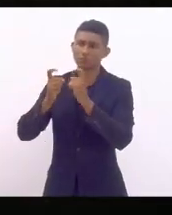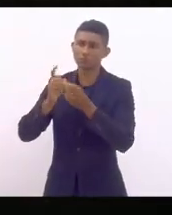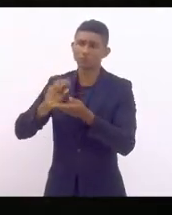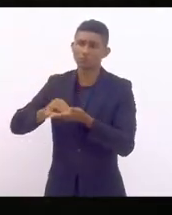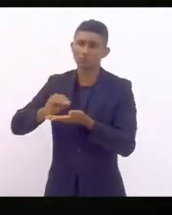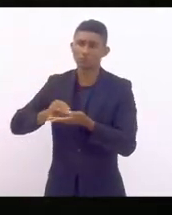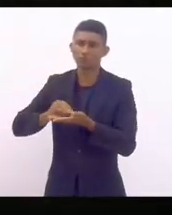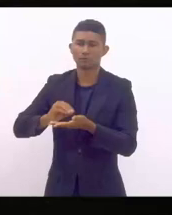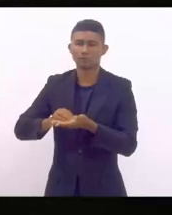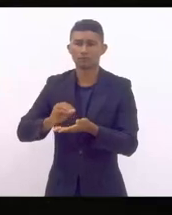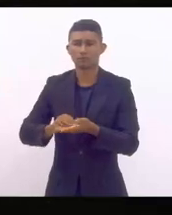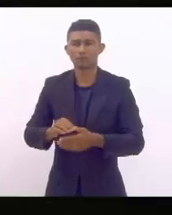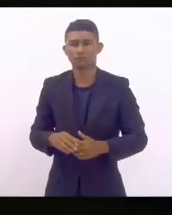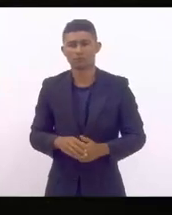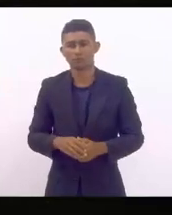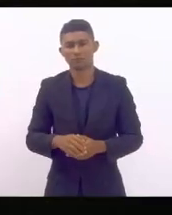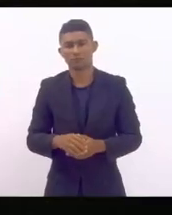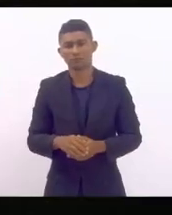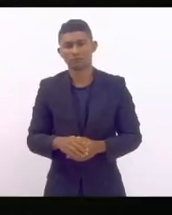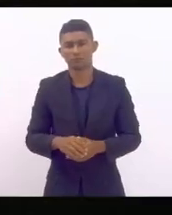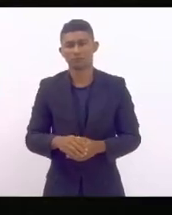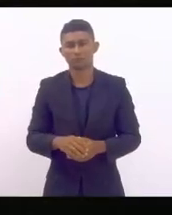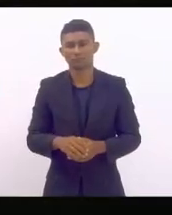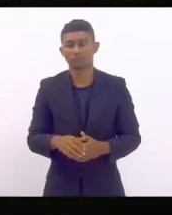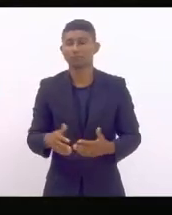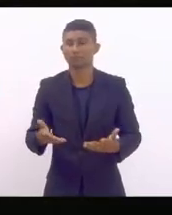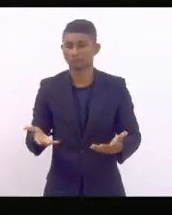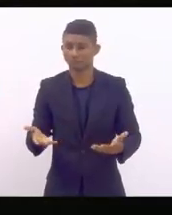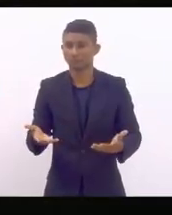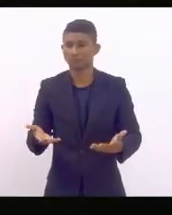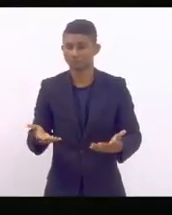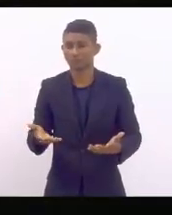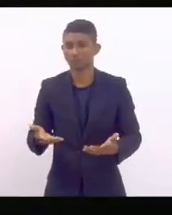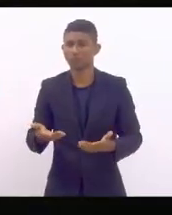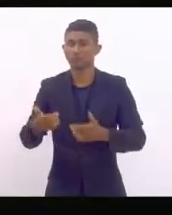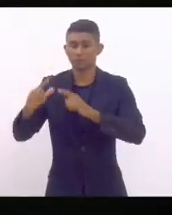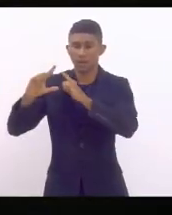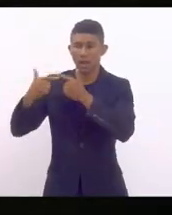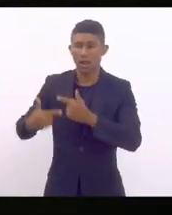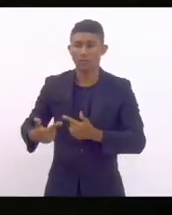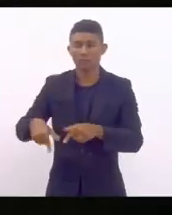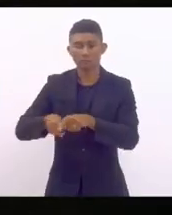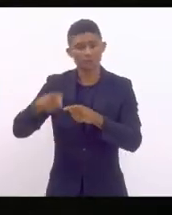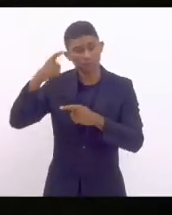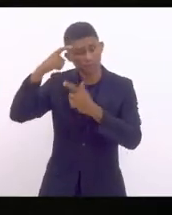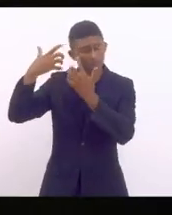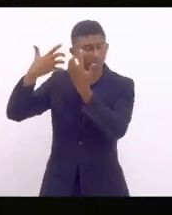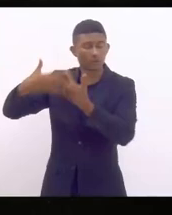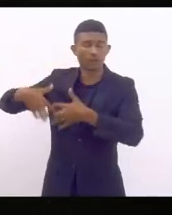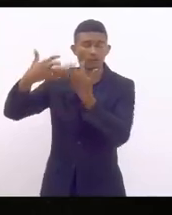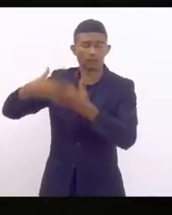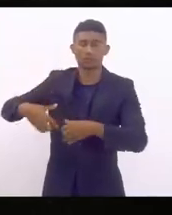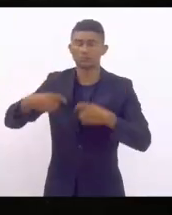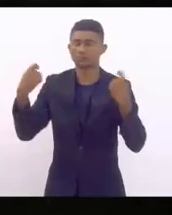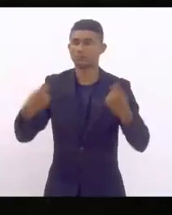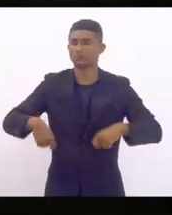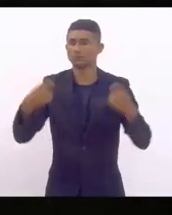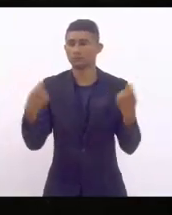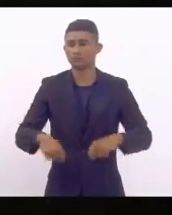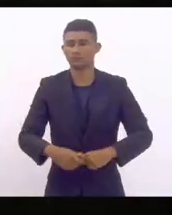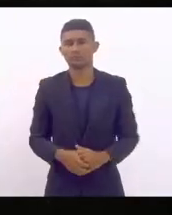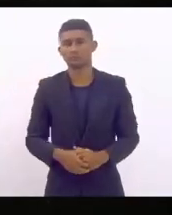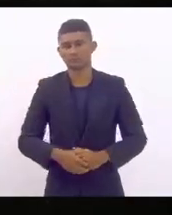relatos como legado mas também uma reflexão que é necessário e